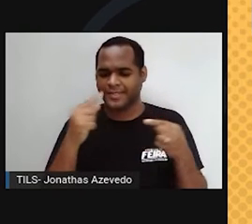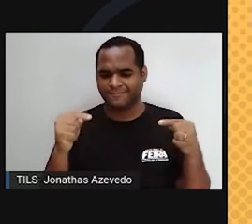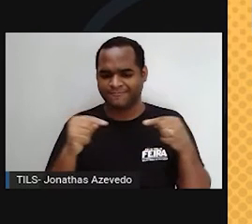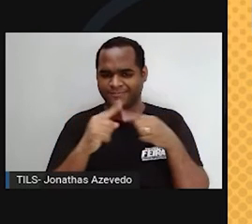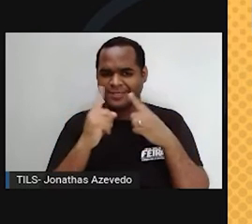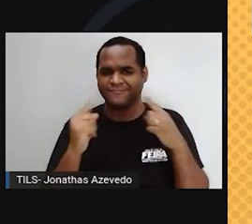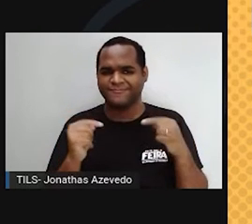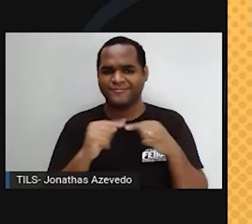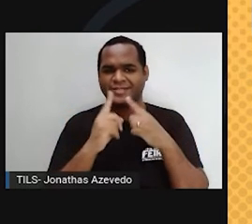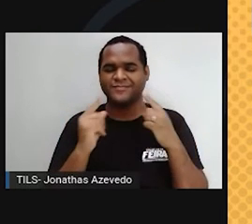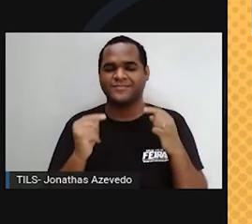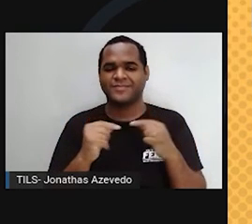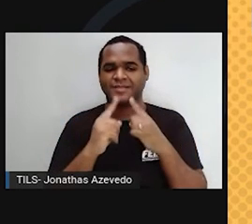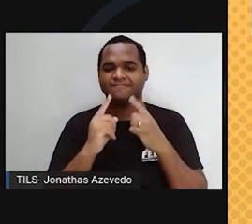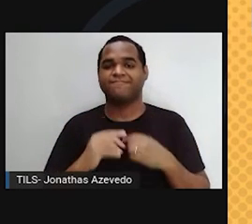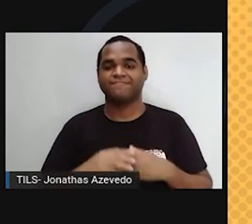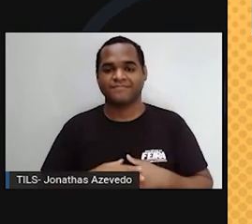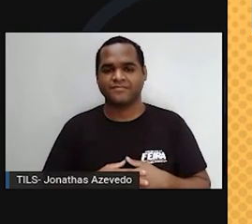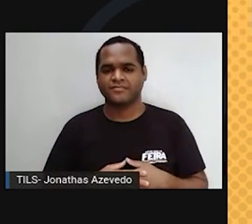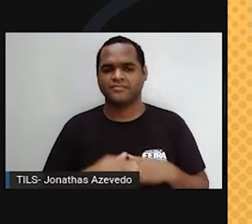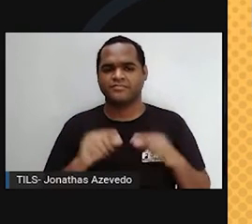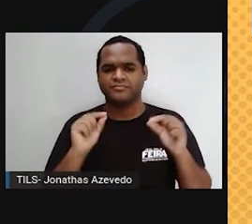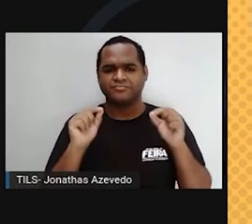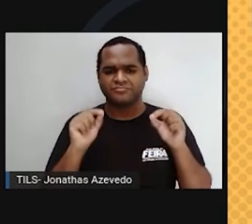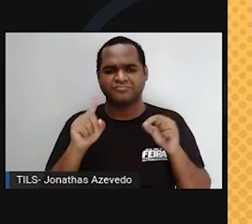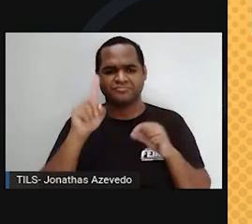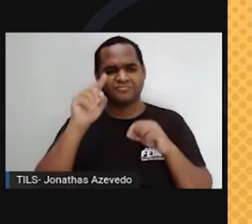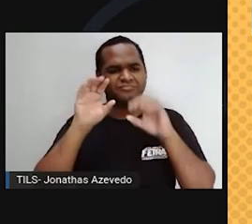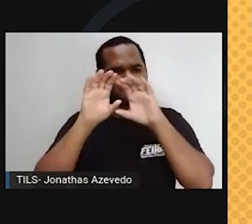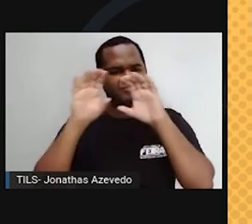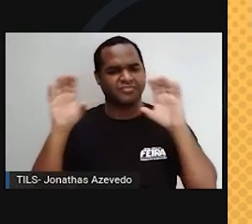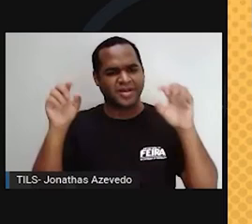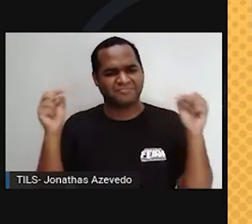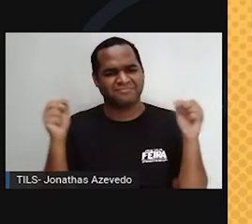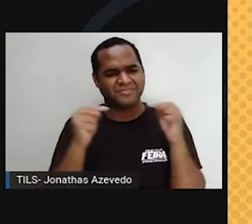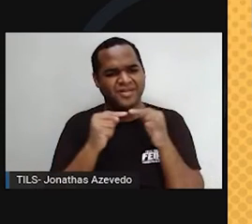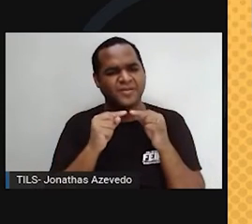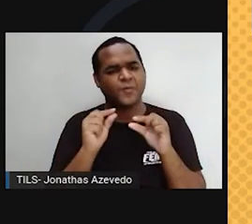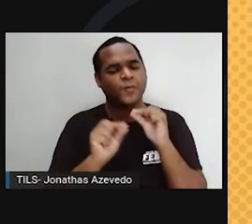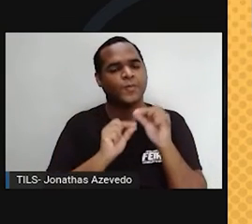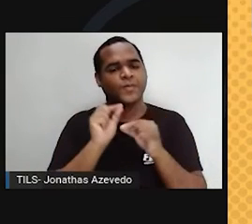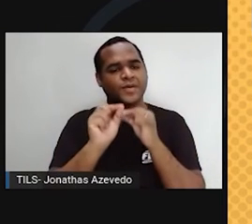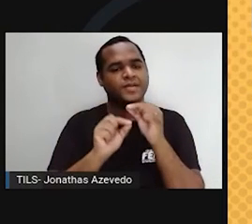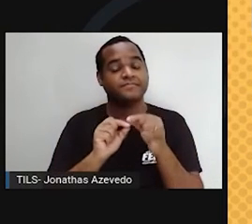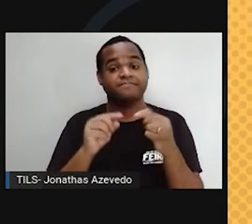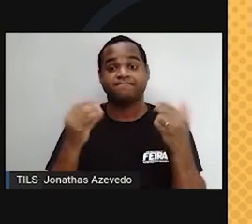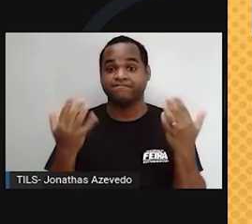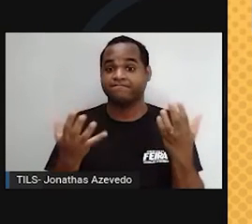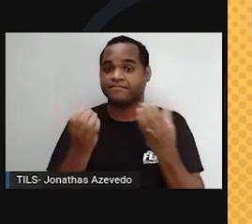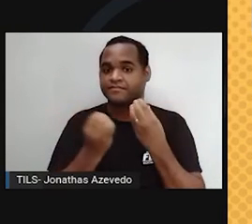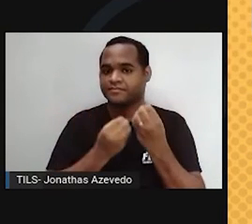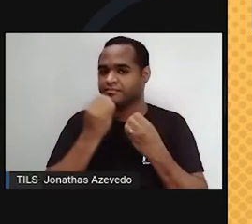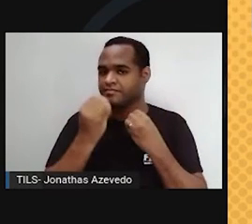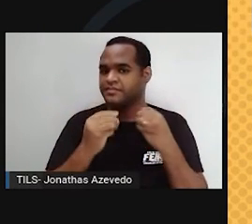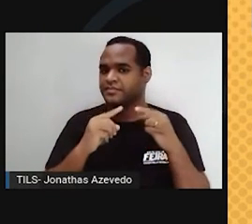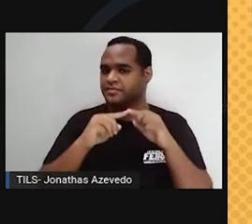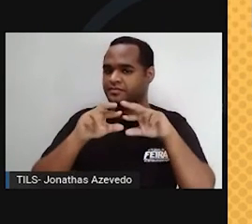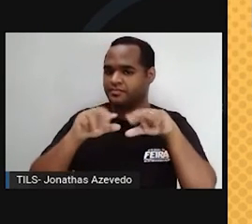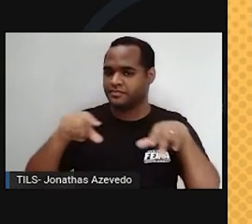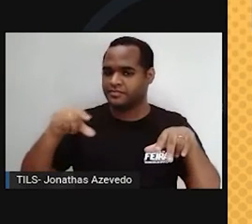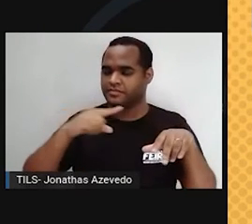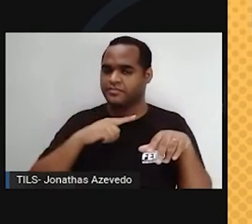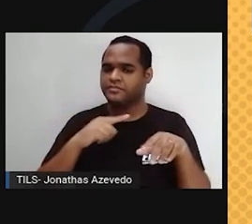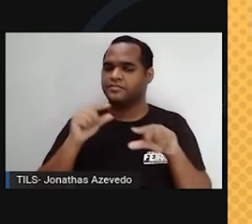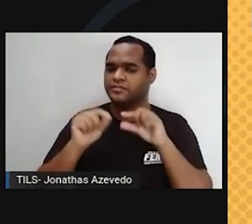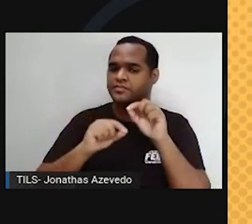amistosa. Mas afinal, o que isso tem a ver com o espaço? O espaço era algo que ambos queriam conquistar